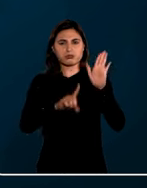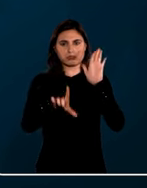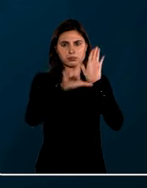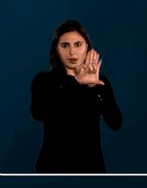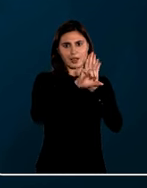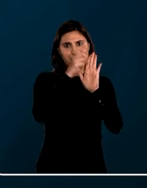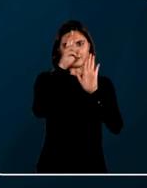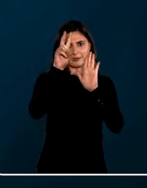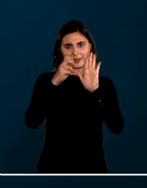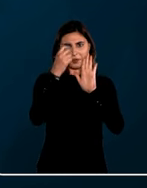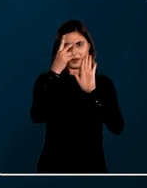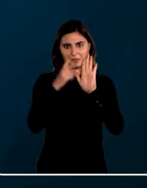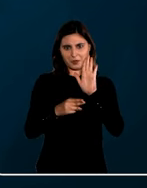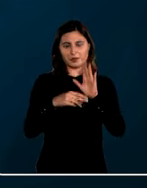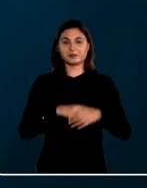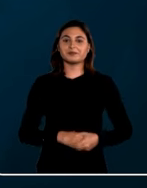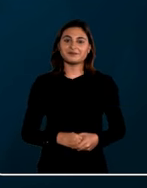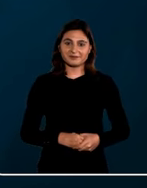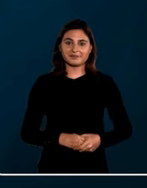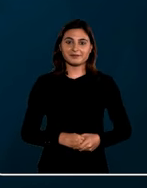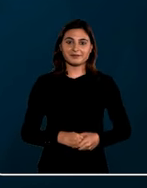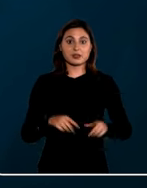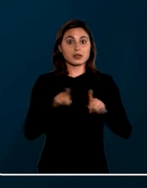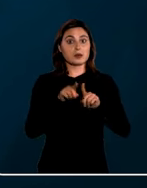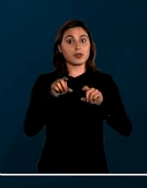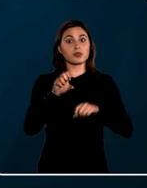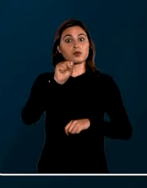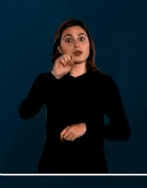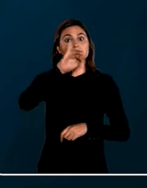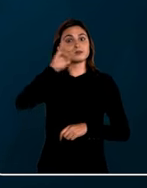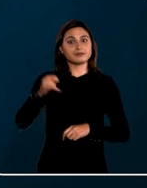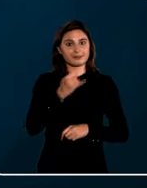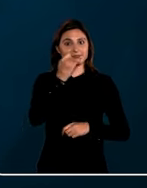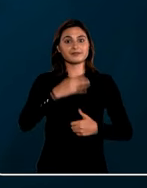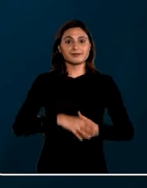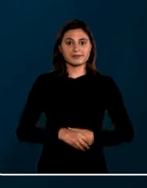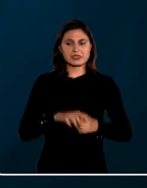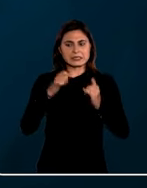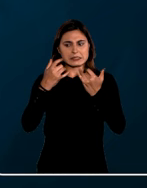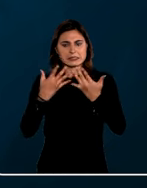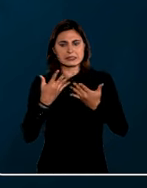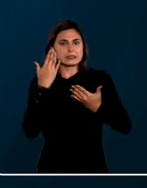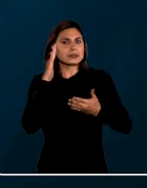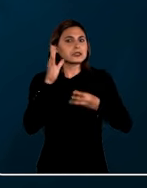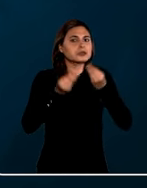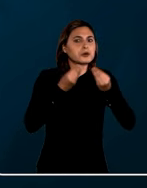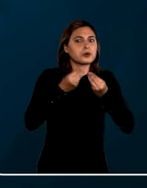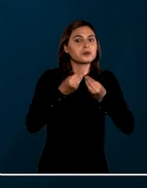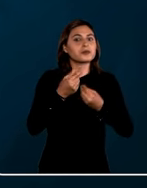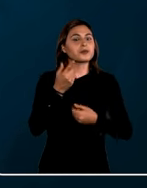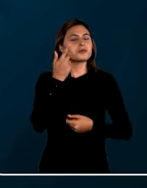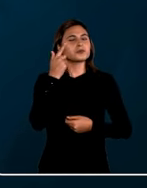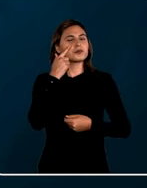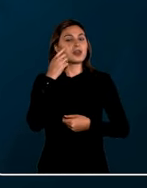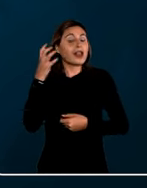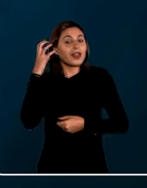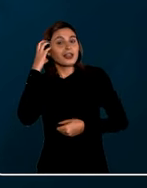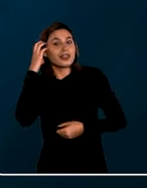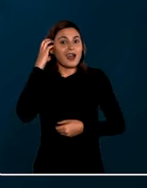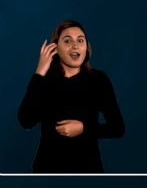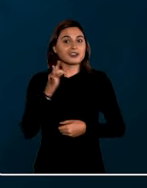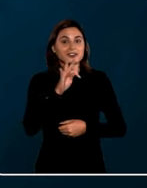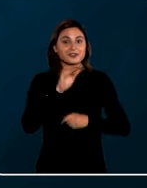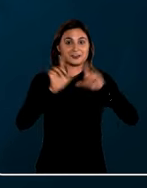disciplinam essa temática e nos entendimentos consolidados pelo Superior Tribunal de Justiça confira a entrevista completa na rádio TV